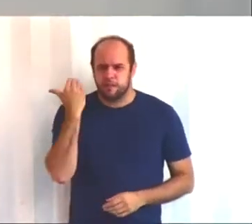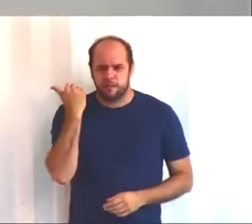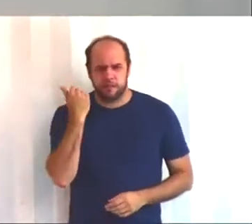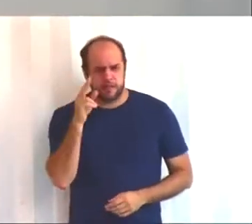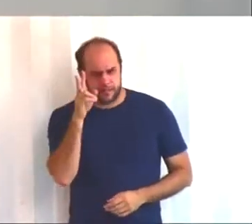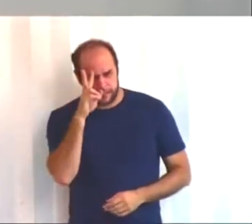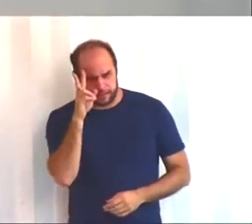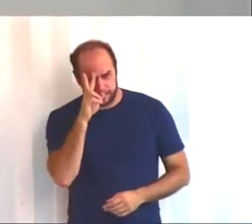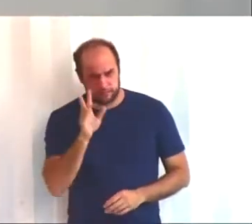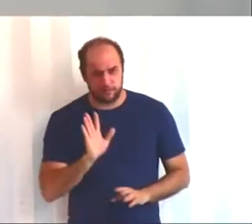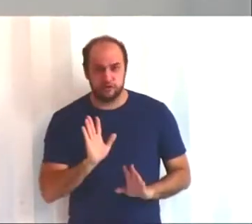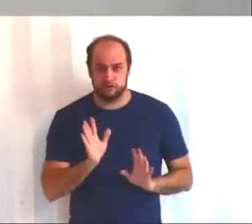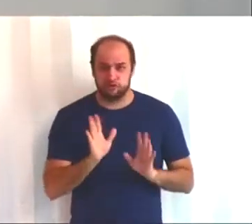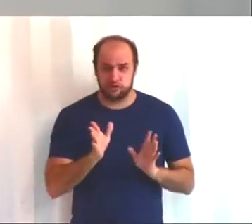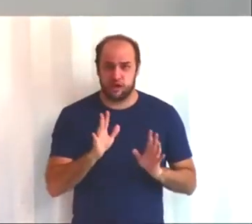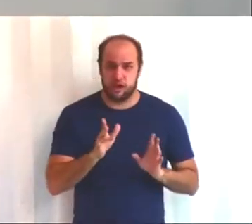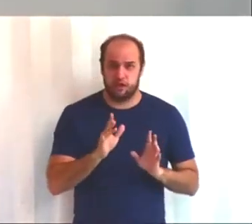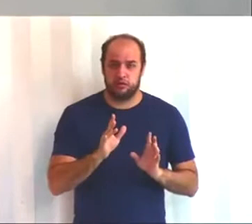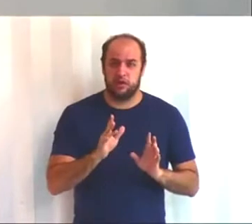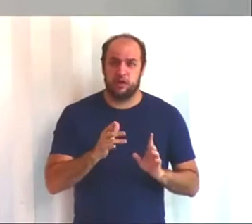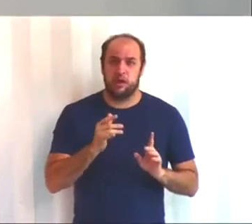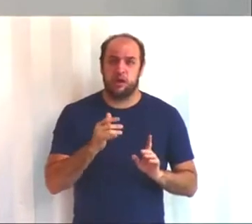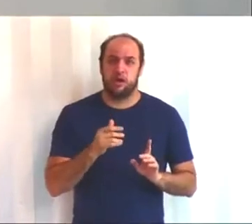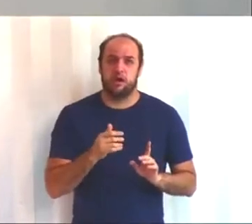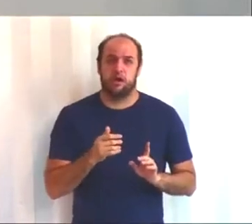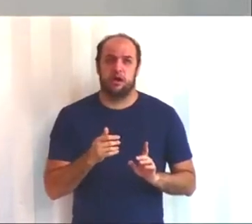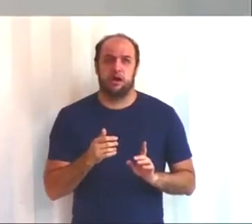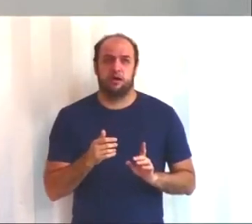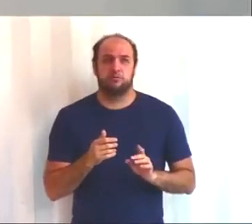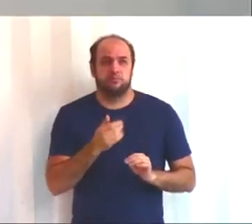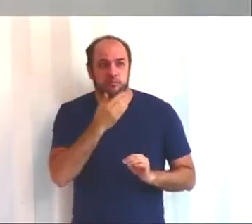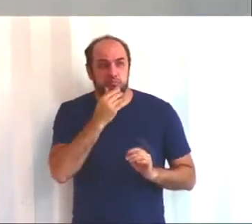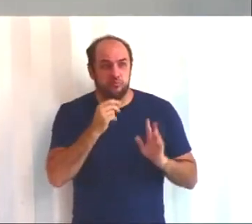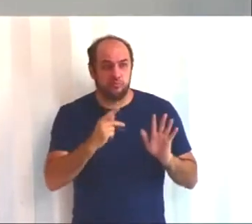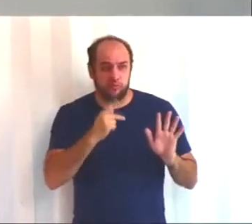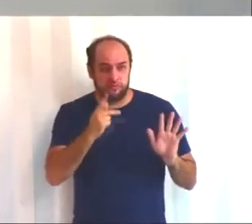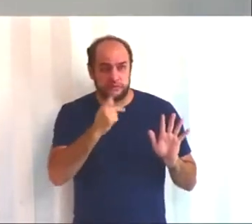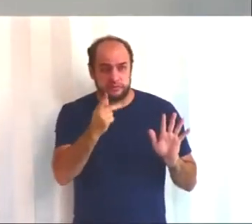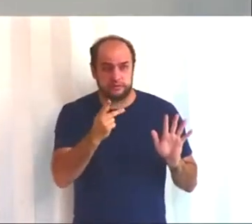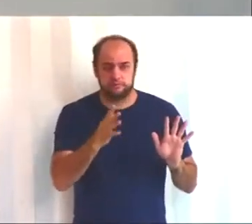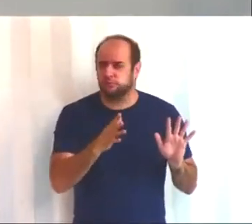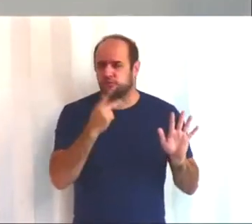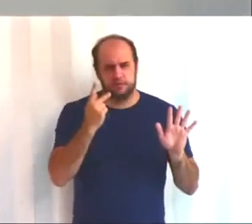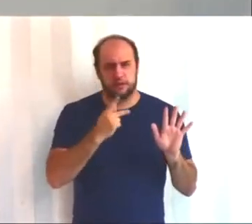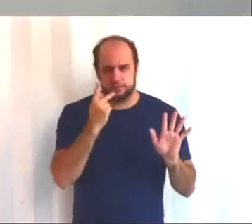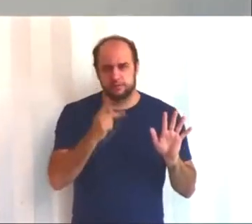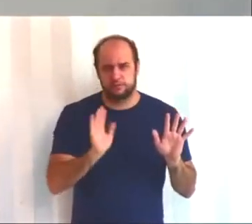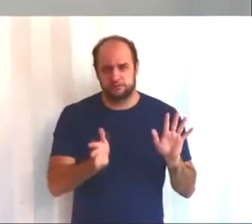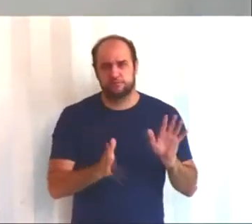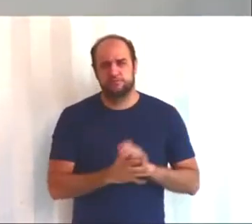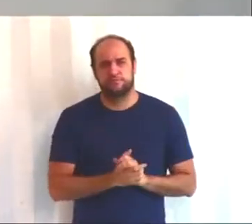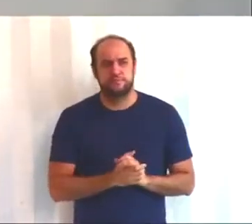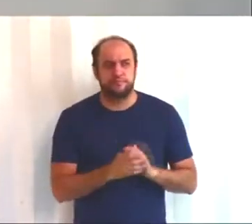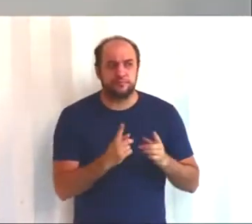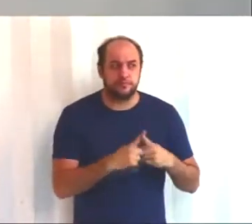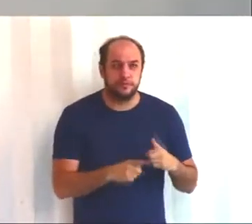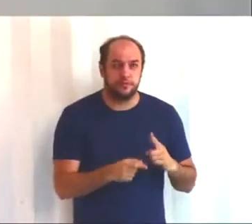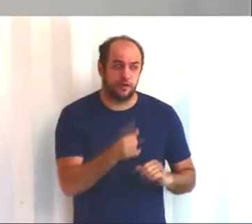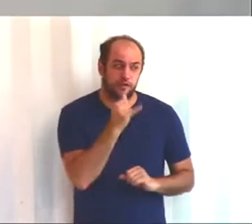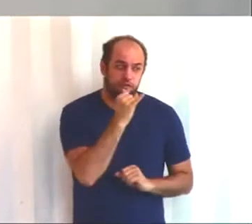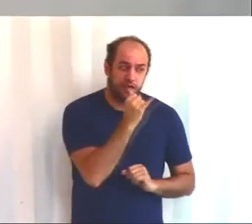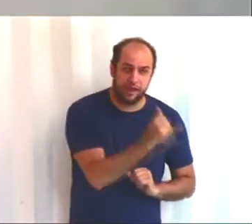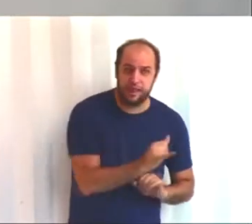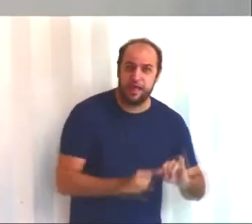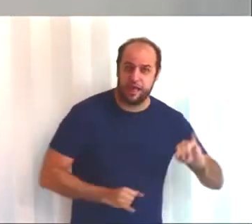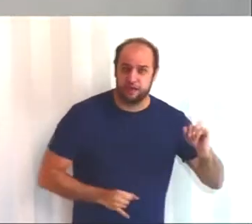período profético já, mas para que Jeremias pudesse estar recebendo essa profecia